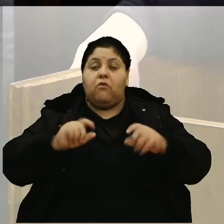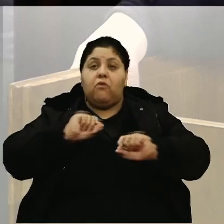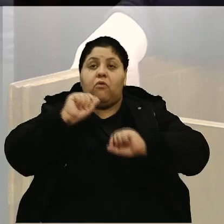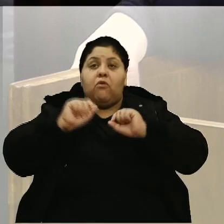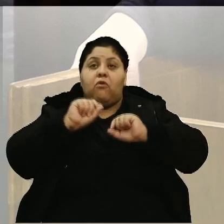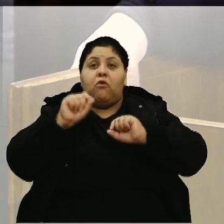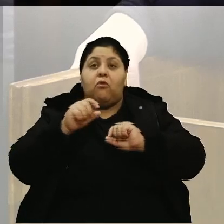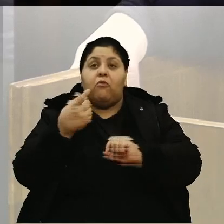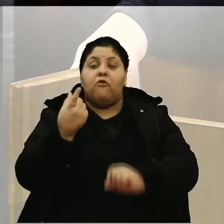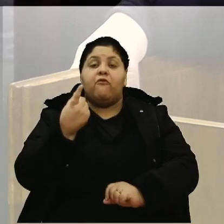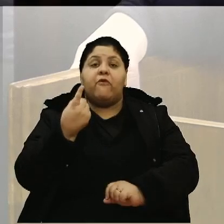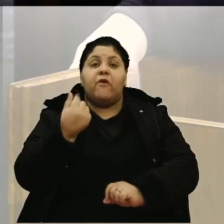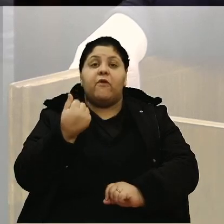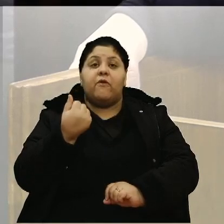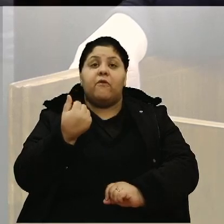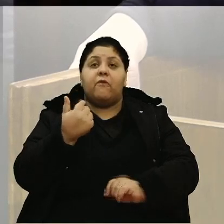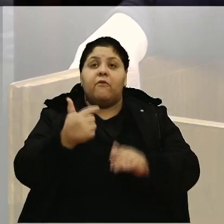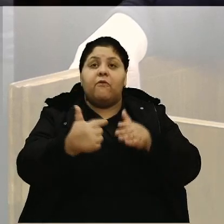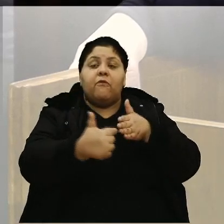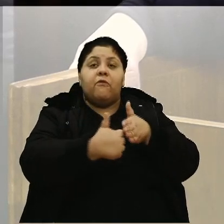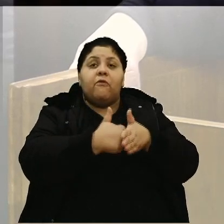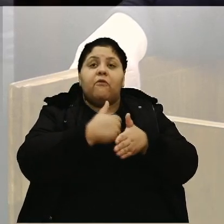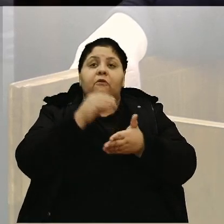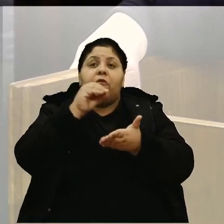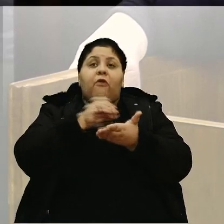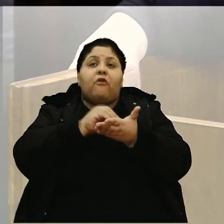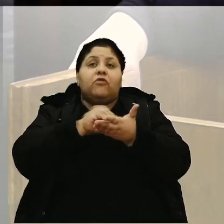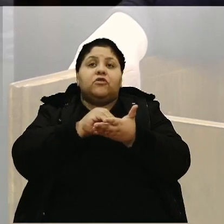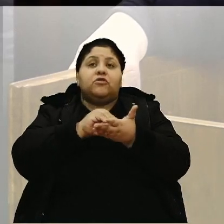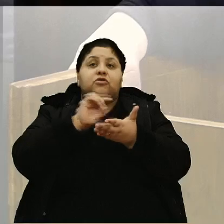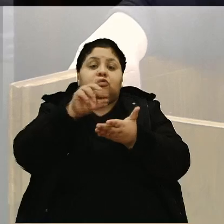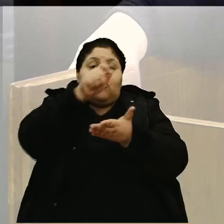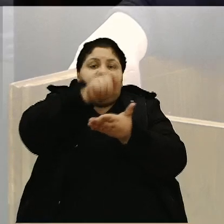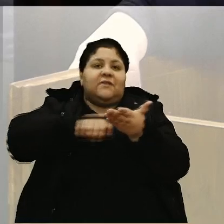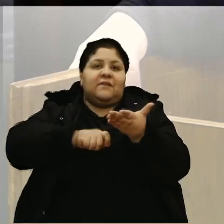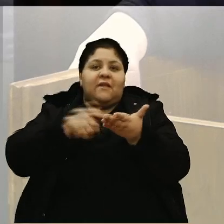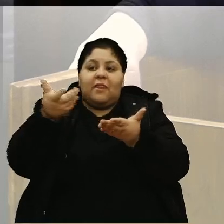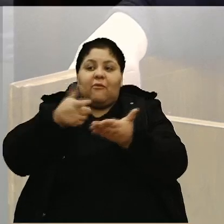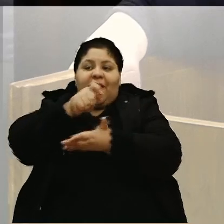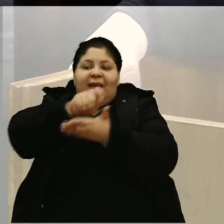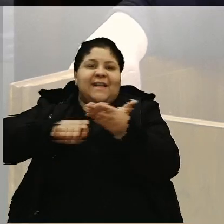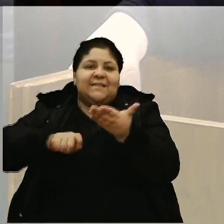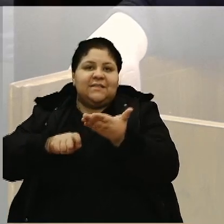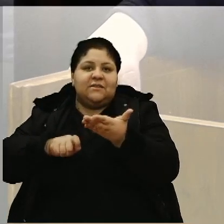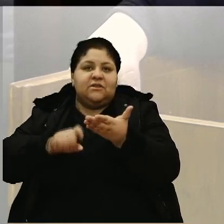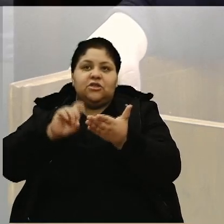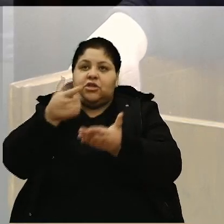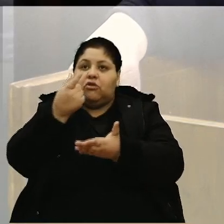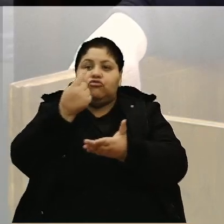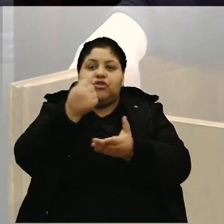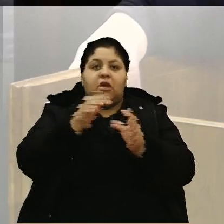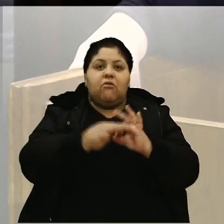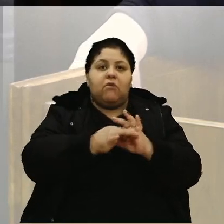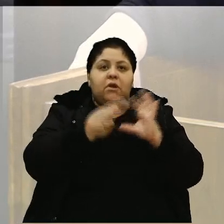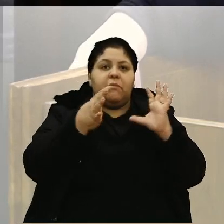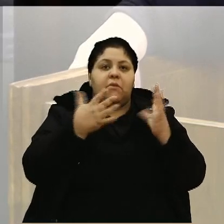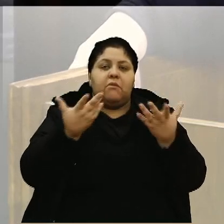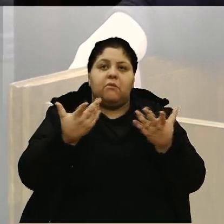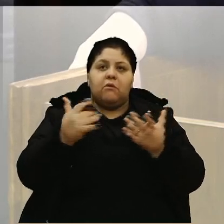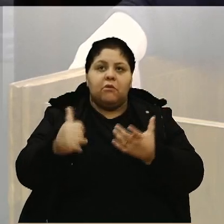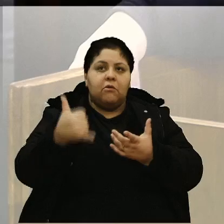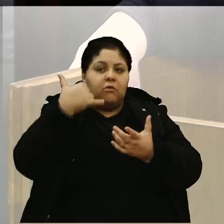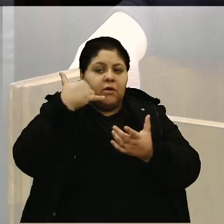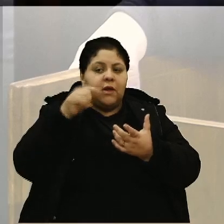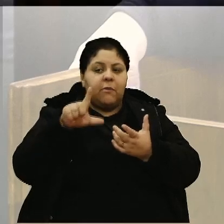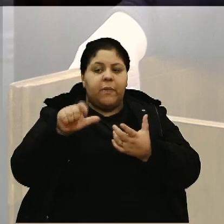13 milhões. Ela disse, não, falta só o hospital assinar, porque ele não quer assinar por enquanto, já está o dinheiro disponível. Aí eu liguei para a